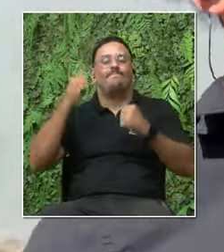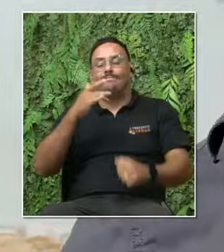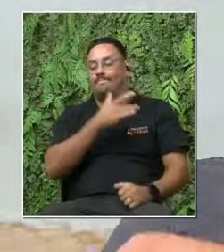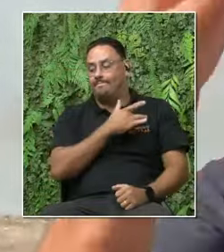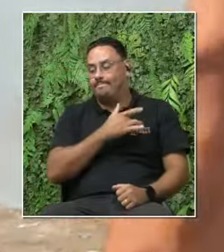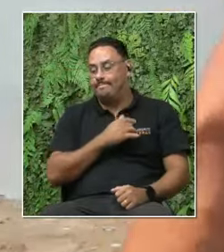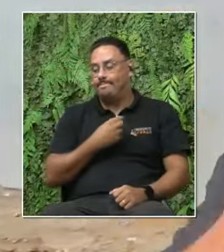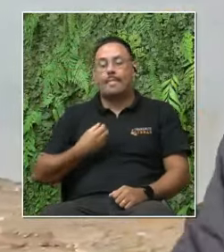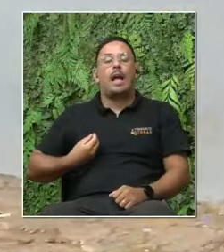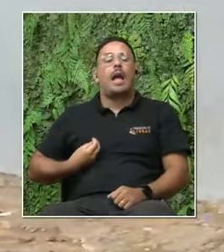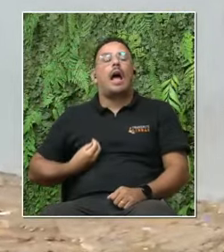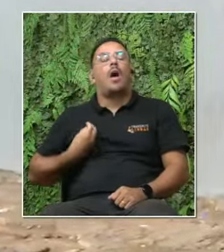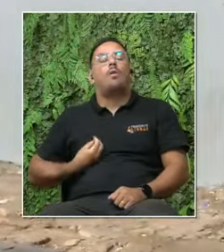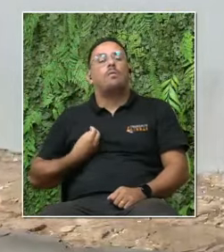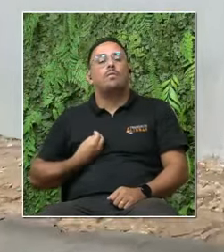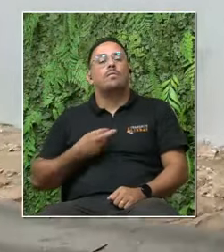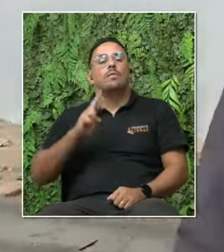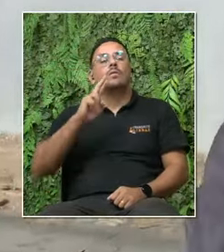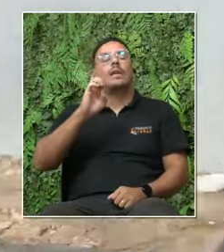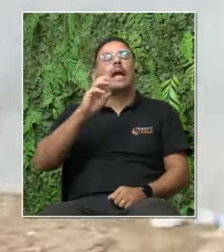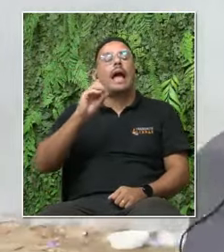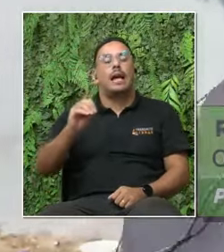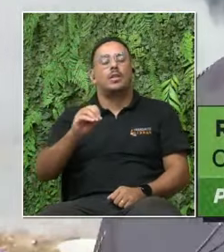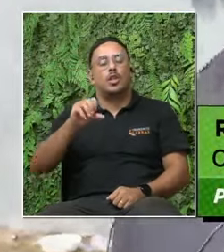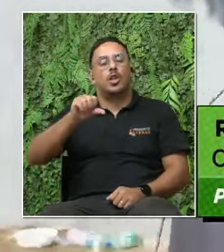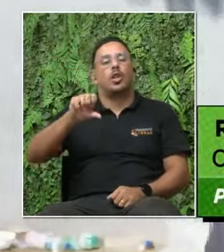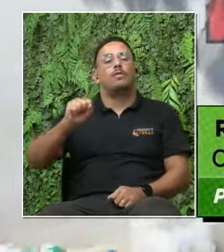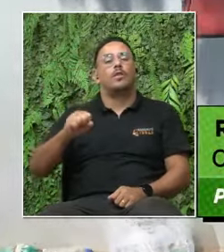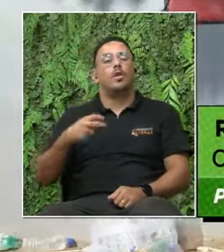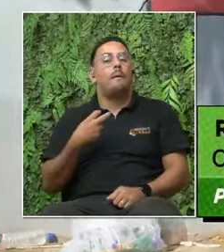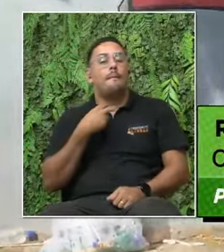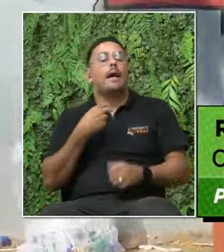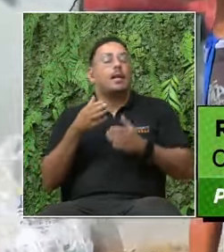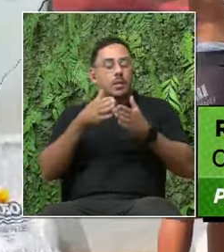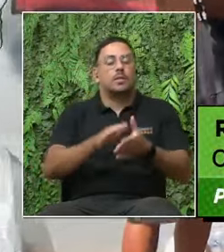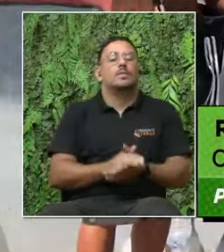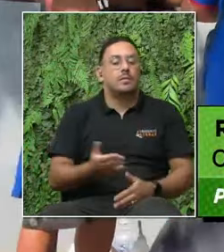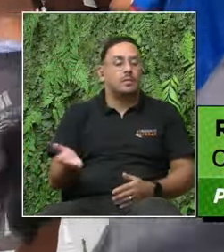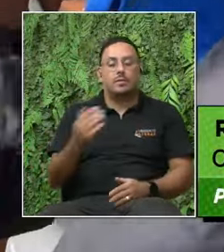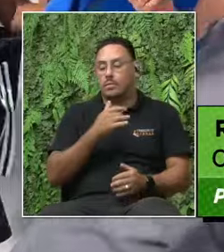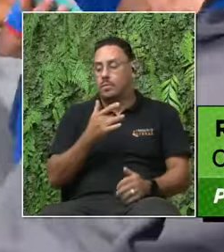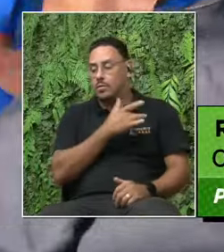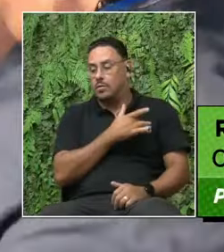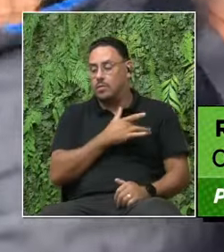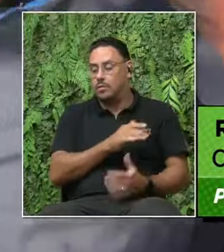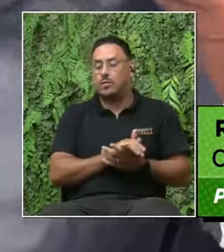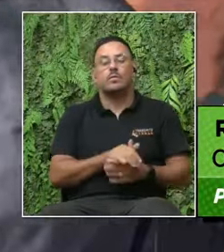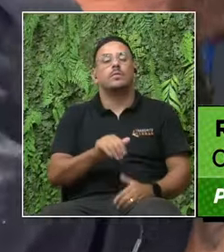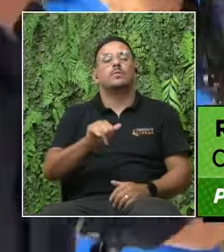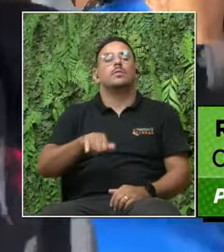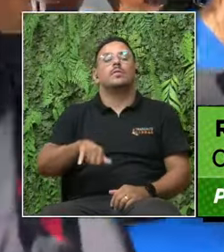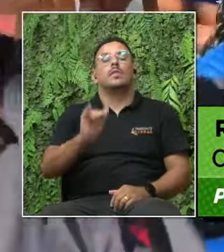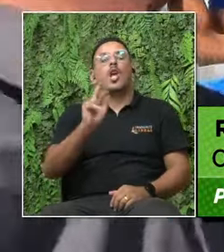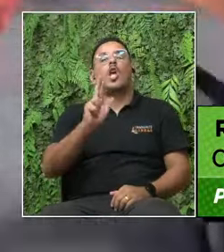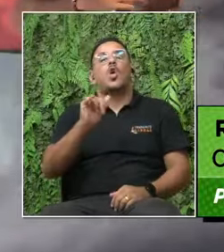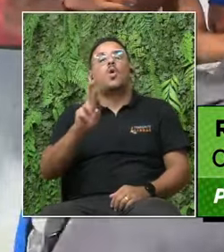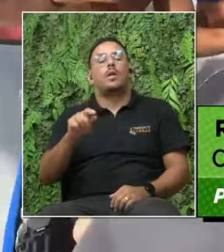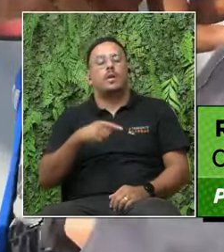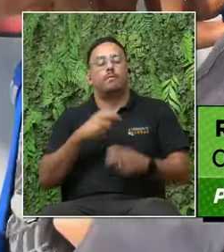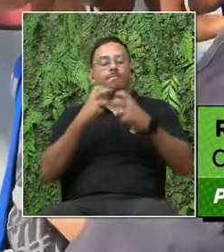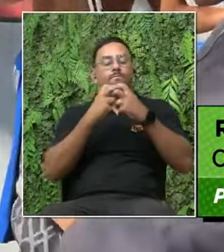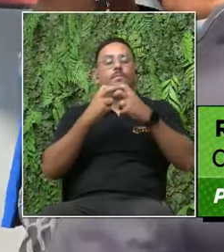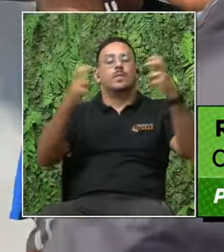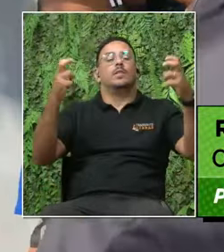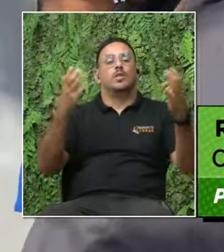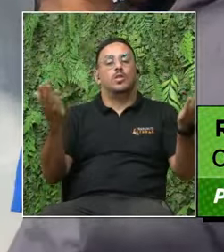ao vivo na Rede 98 não para de chegar uiro como é que seu nome Solte a tua